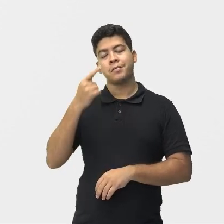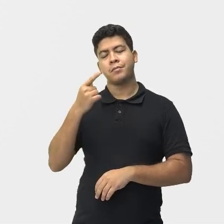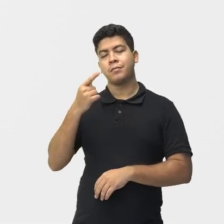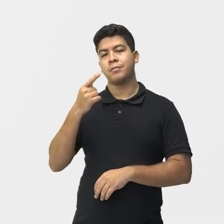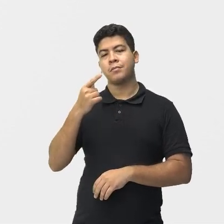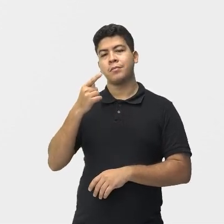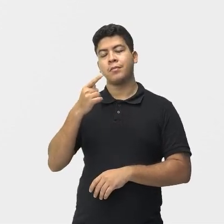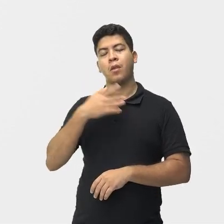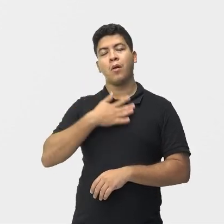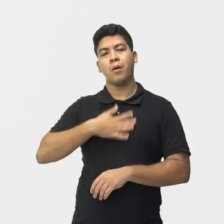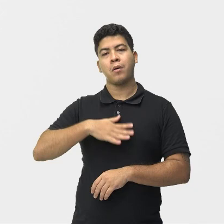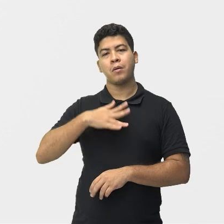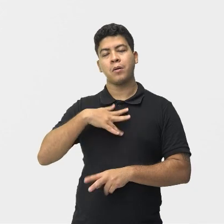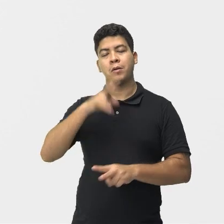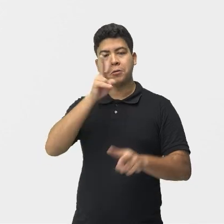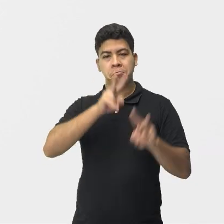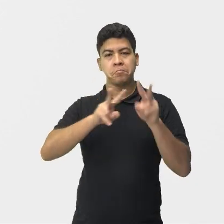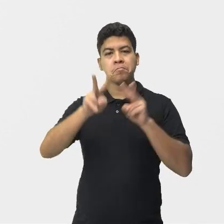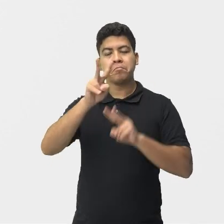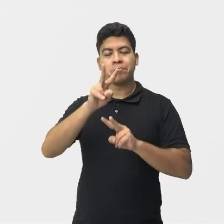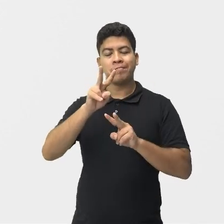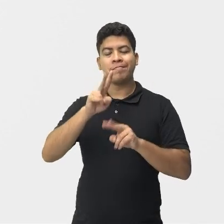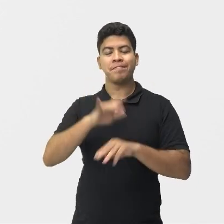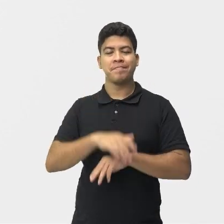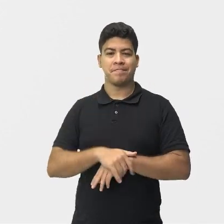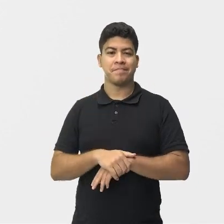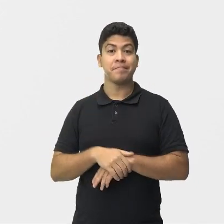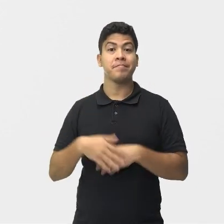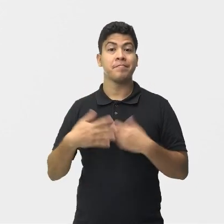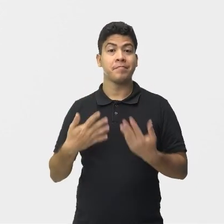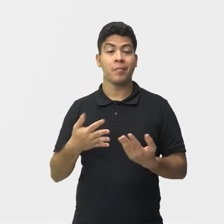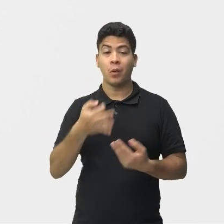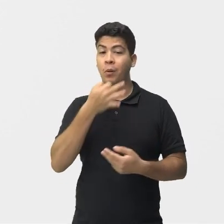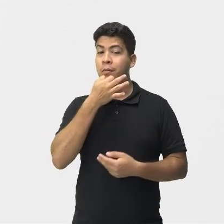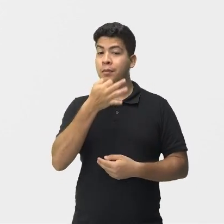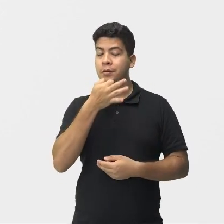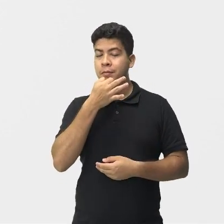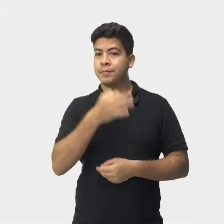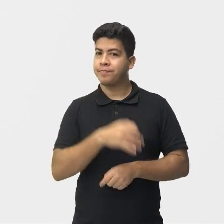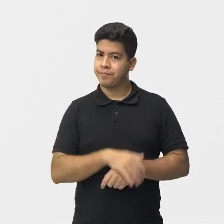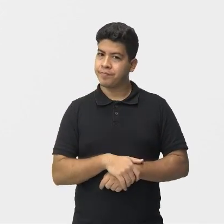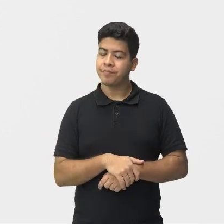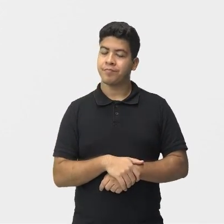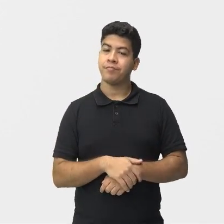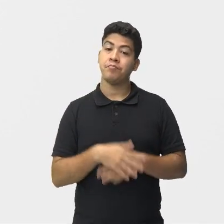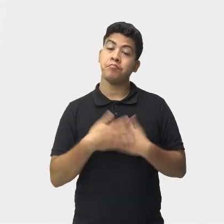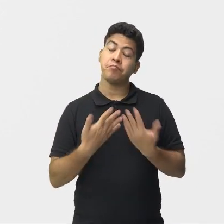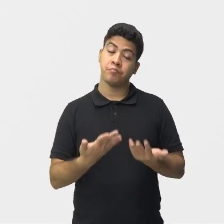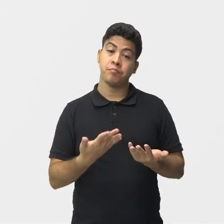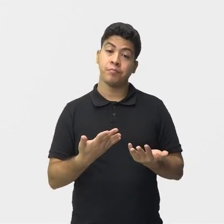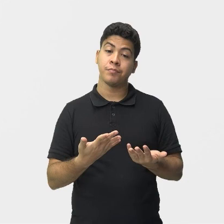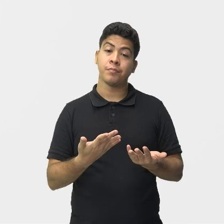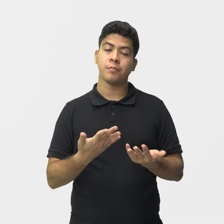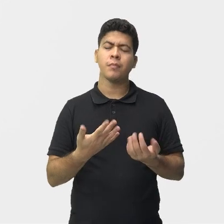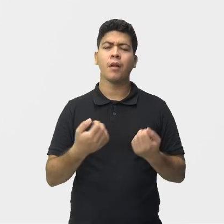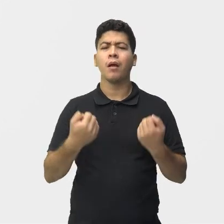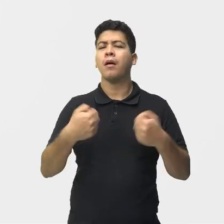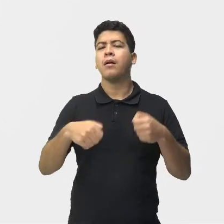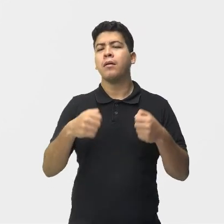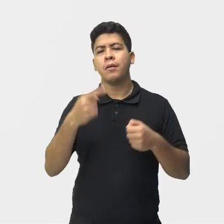está a sequência de transformações pedida. Aqui no comentário, né, que eu fiz para vocês, nós